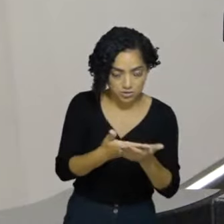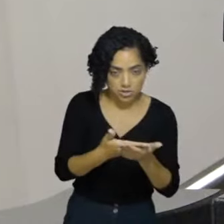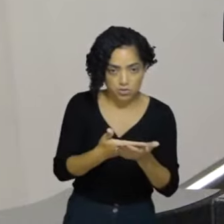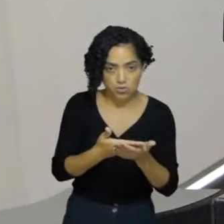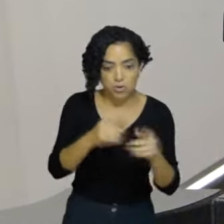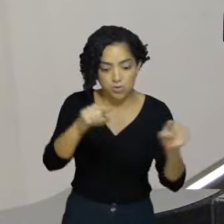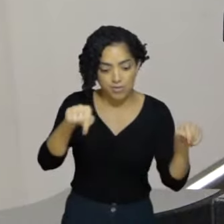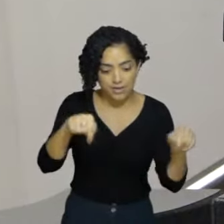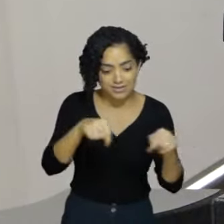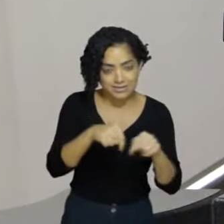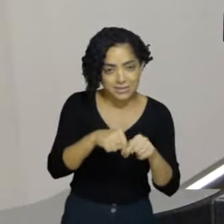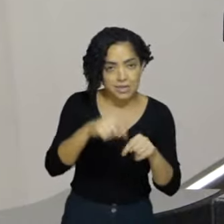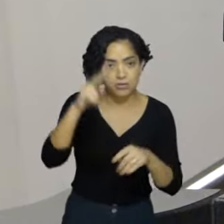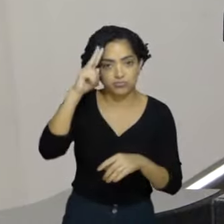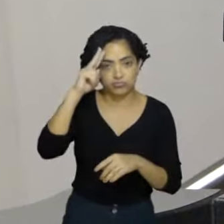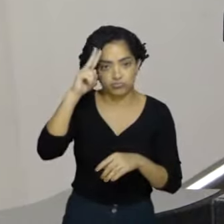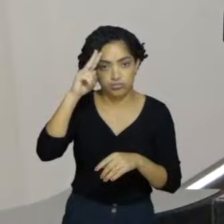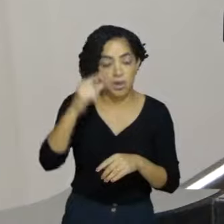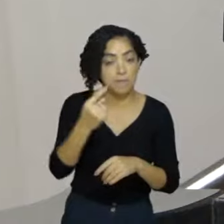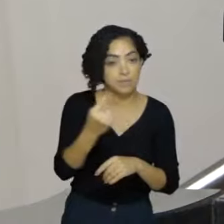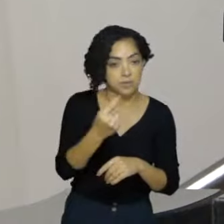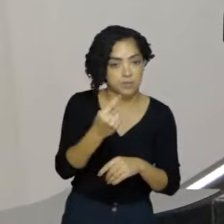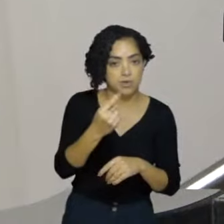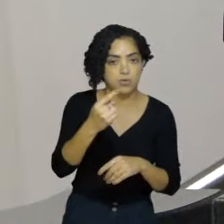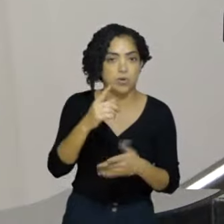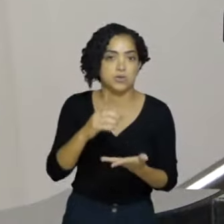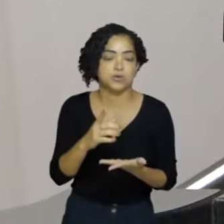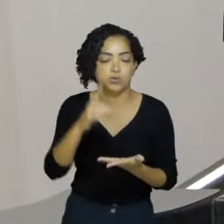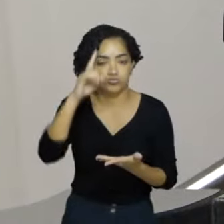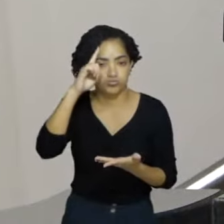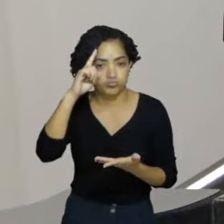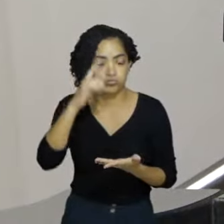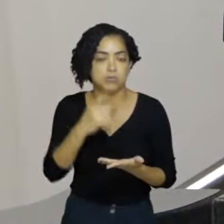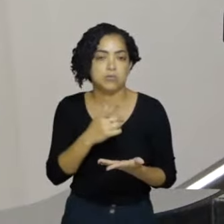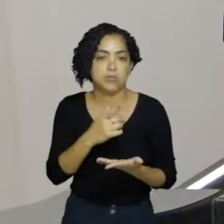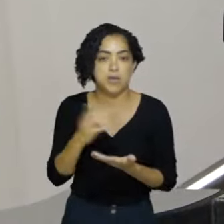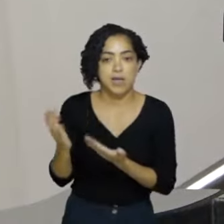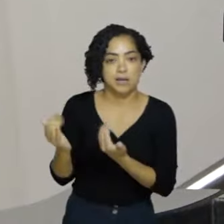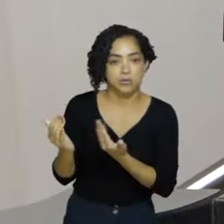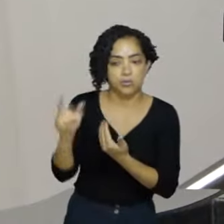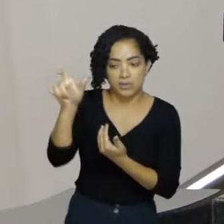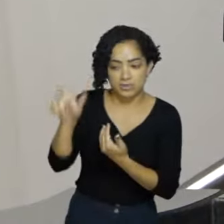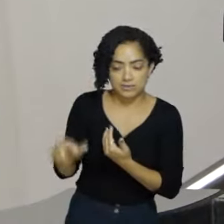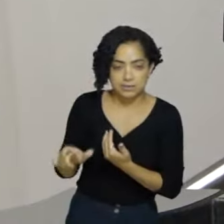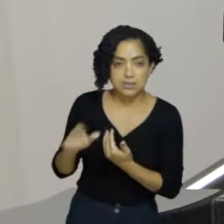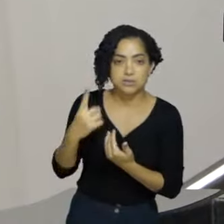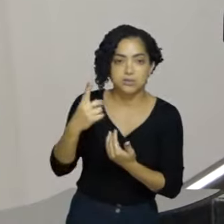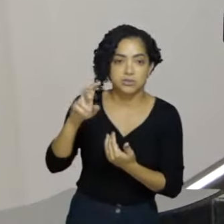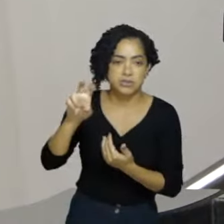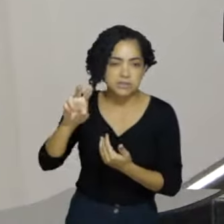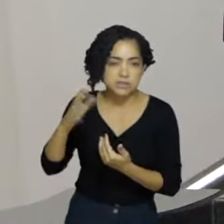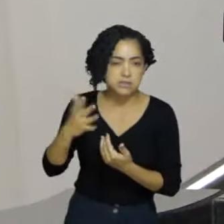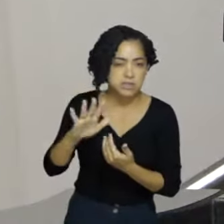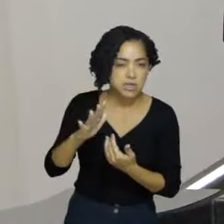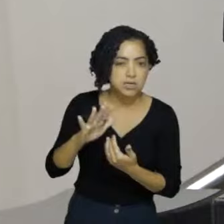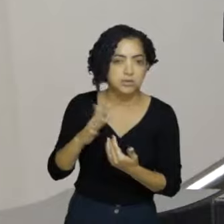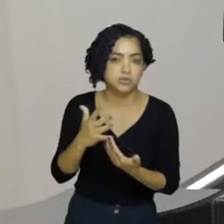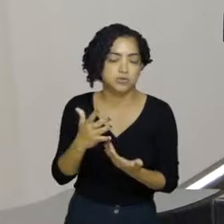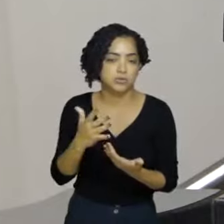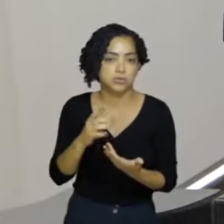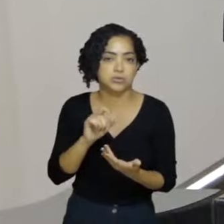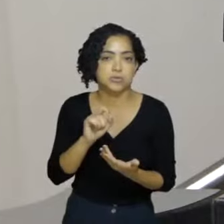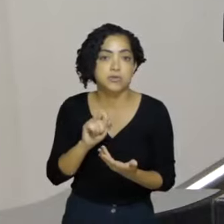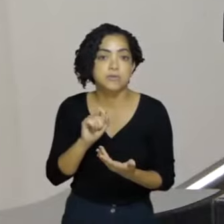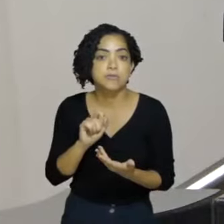de ensino médio, primeiro ano do ensino médio, os adolescentes de 15 anos, aproximadamente 15 anos, foram